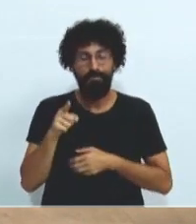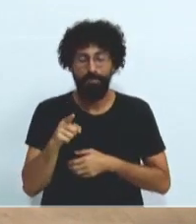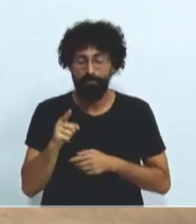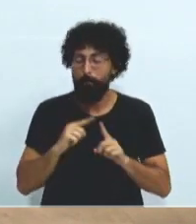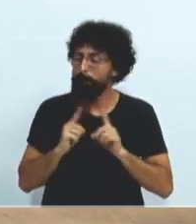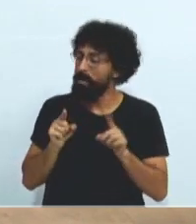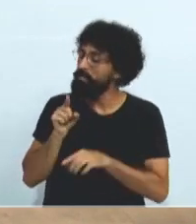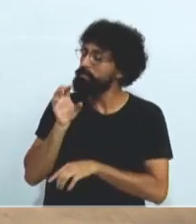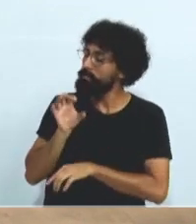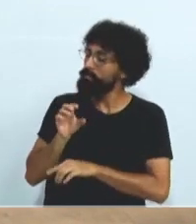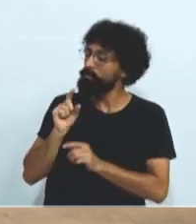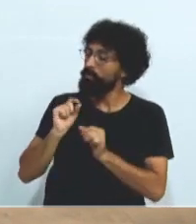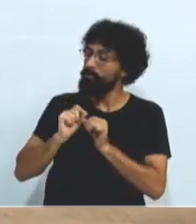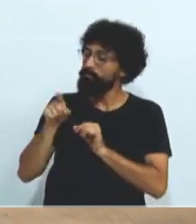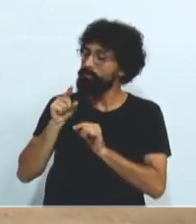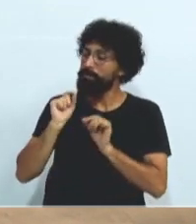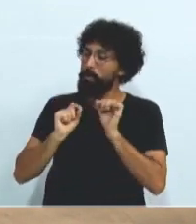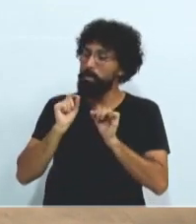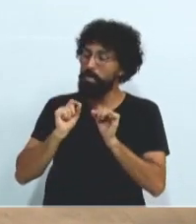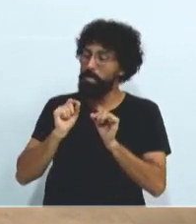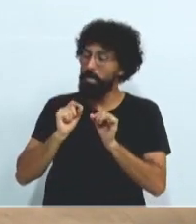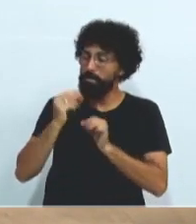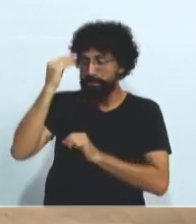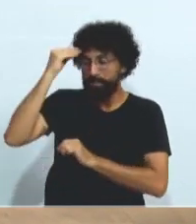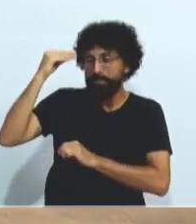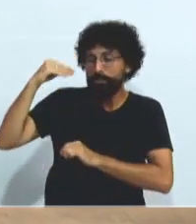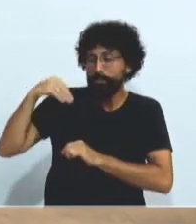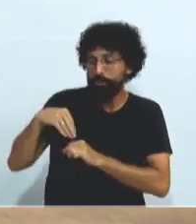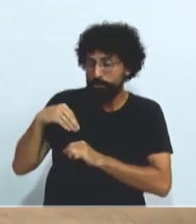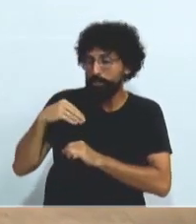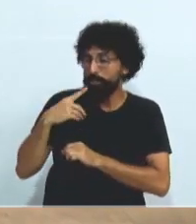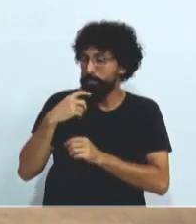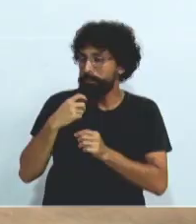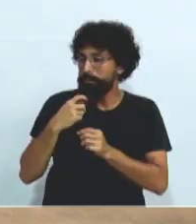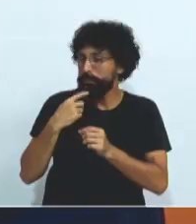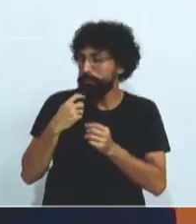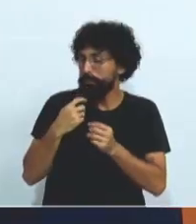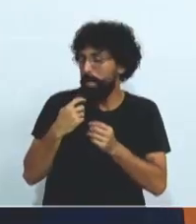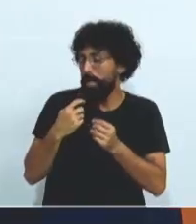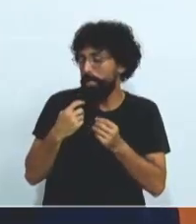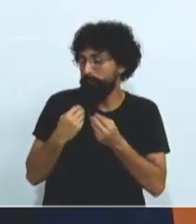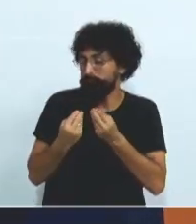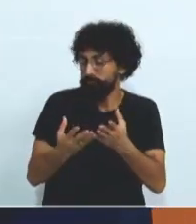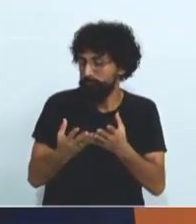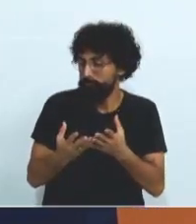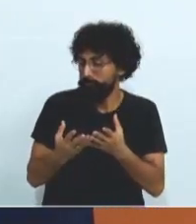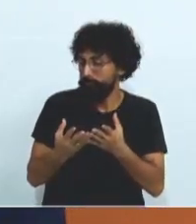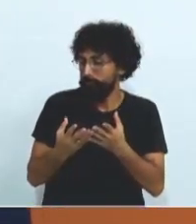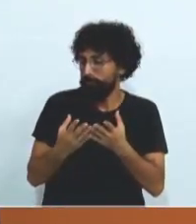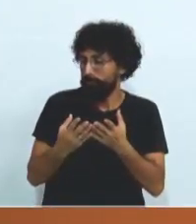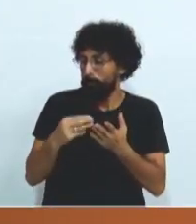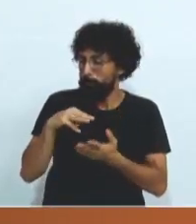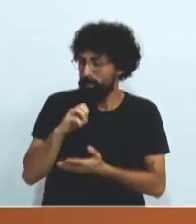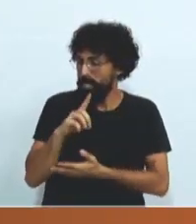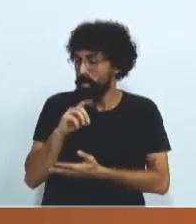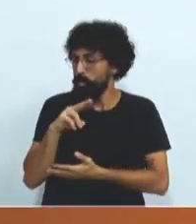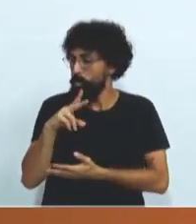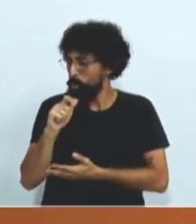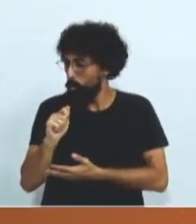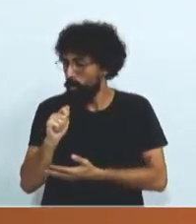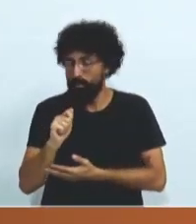sua vontade de fazer essa doação? O fato de você não saber para quem seria? Em momento nenhum. Em momento nenhum eu